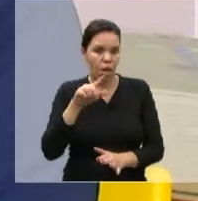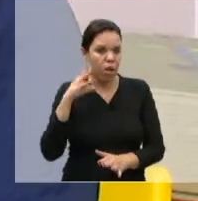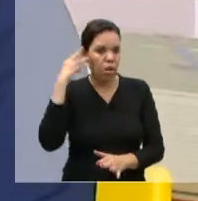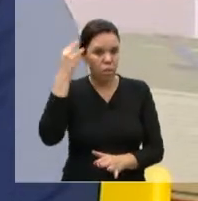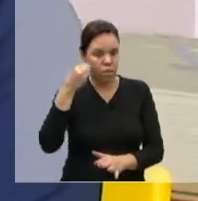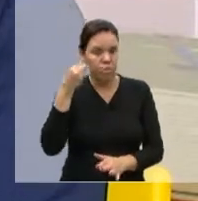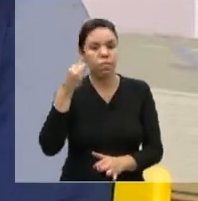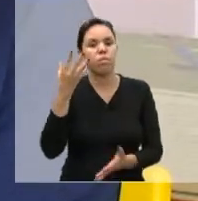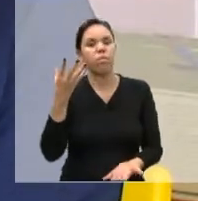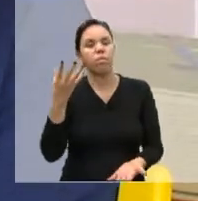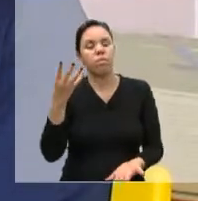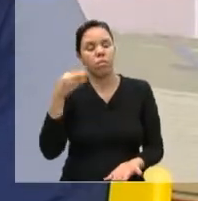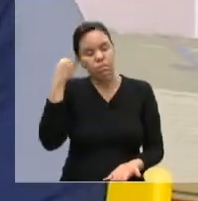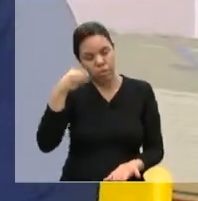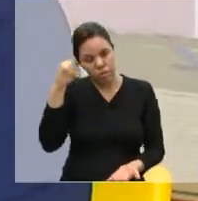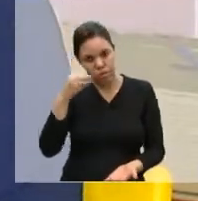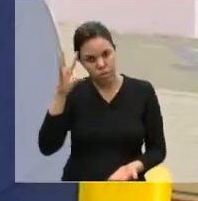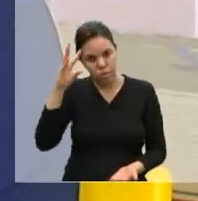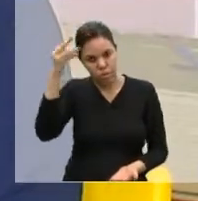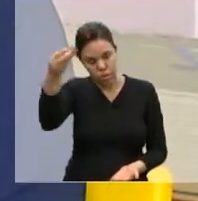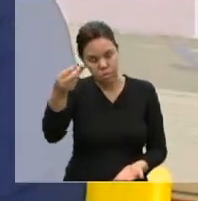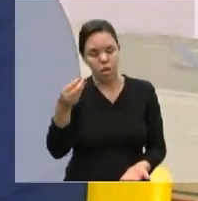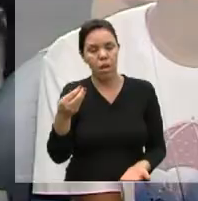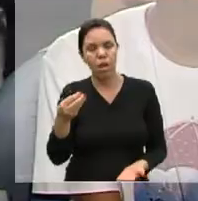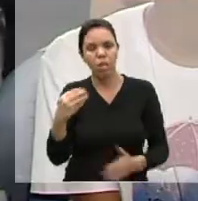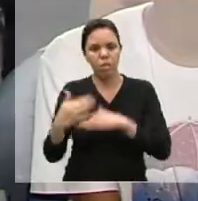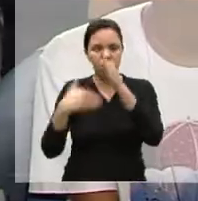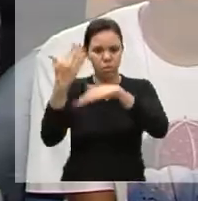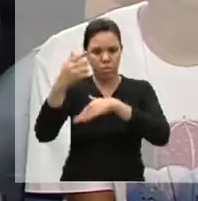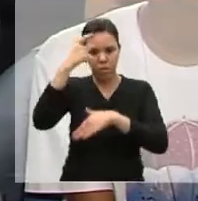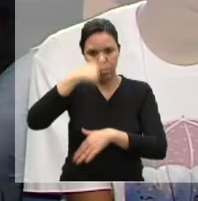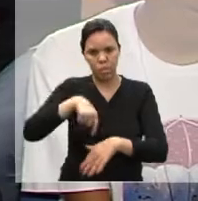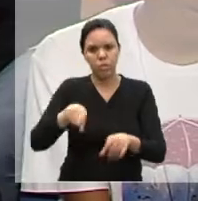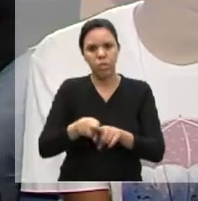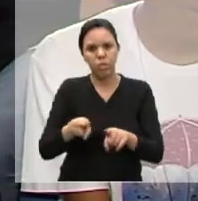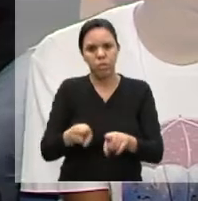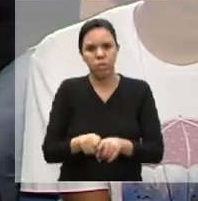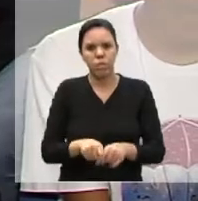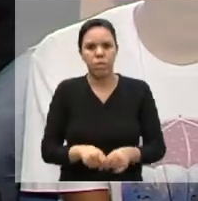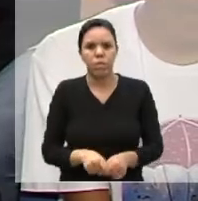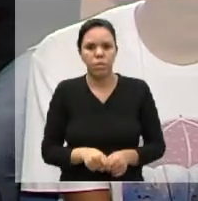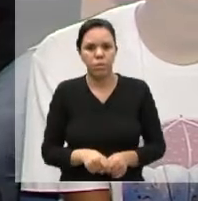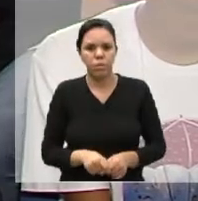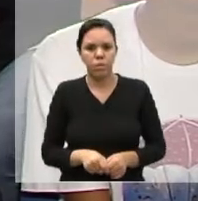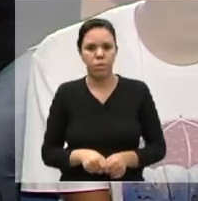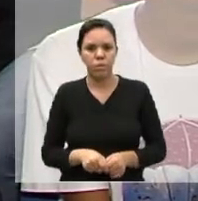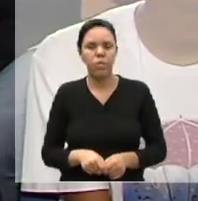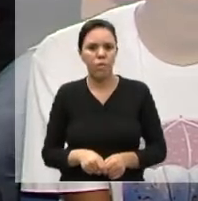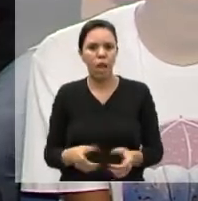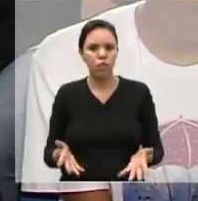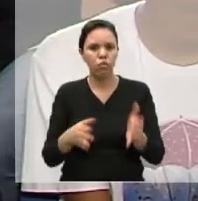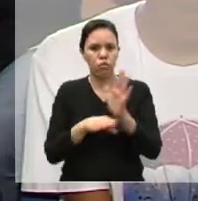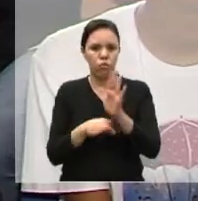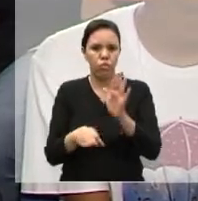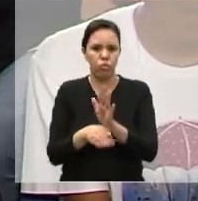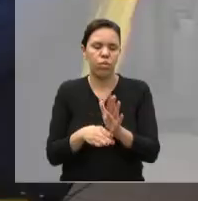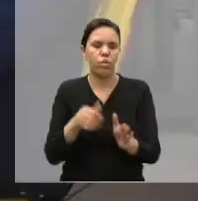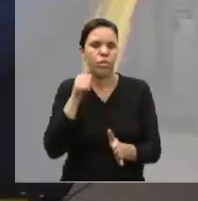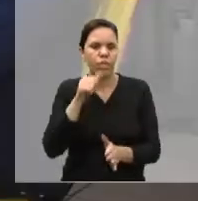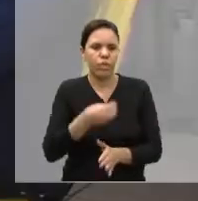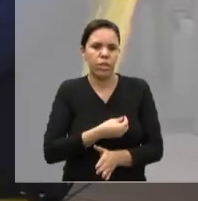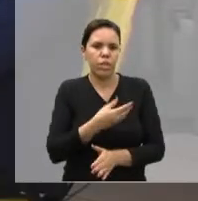conhecimento, é desenvolvimento pessoal e intelectual para todas elas, foi assim um marco na vida dessas meninas, eu não tenho